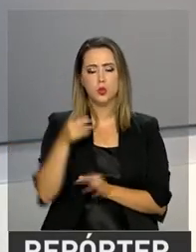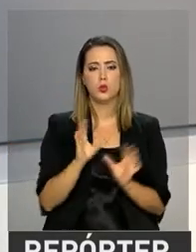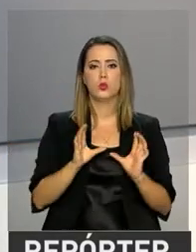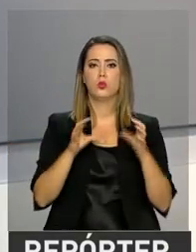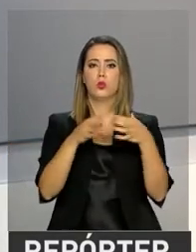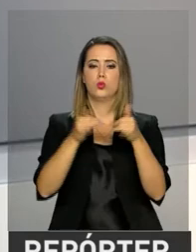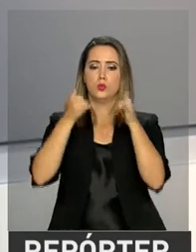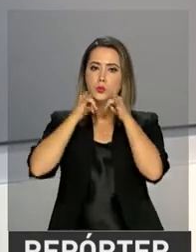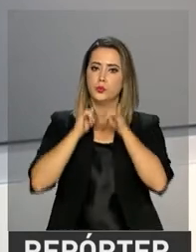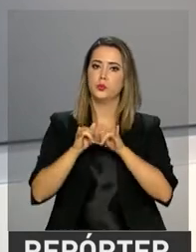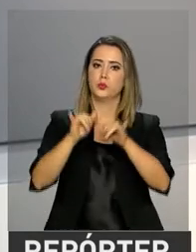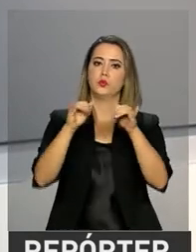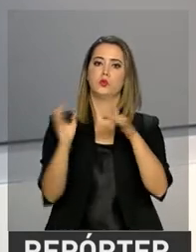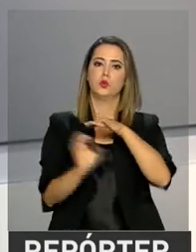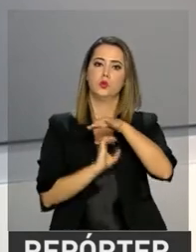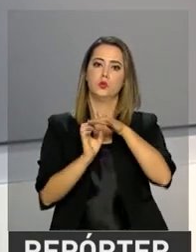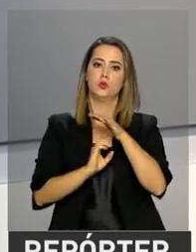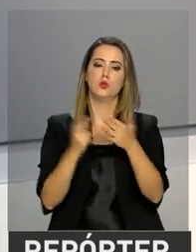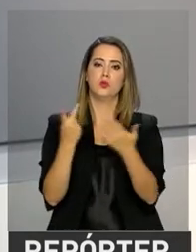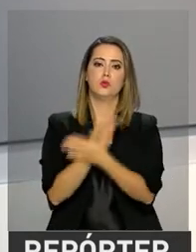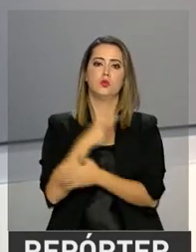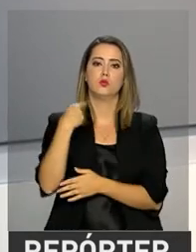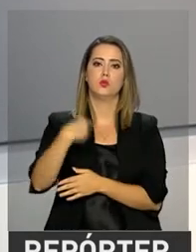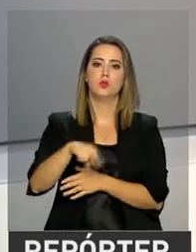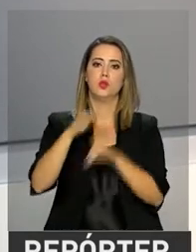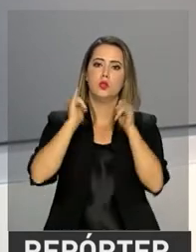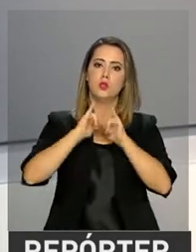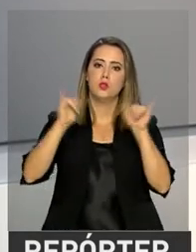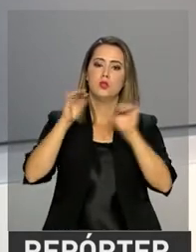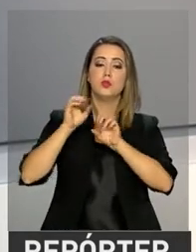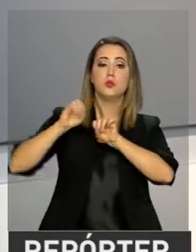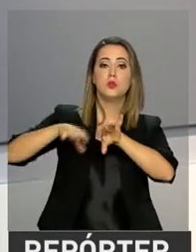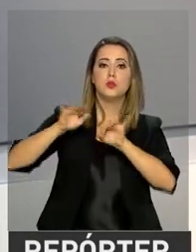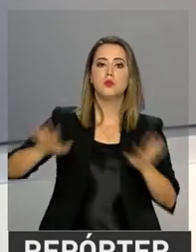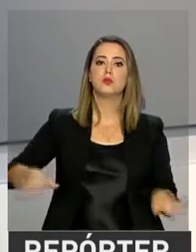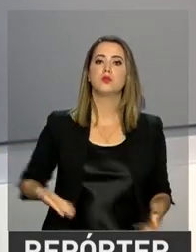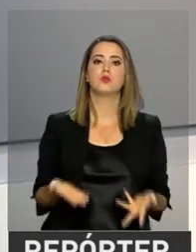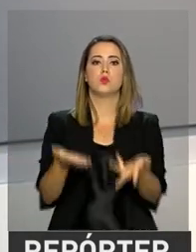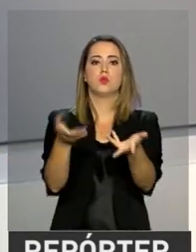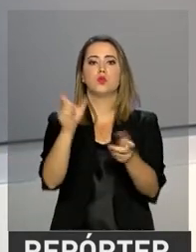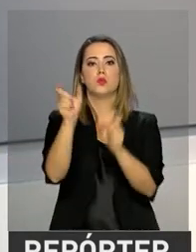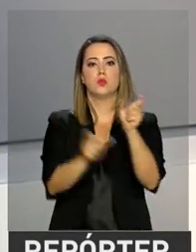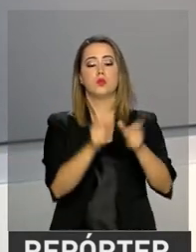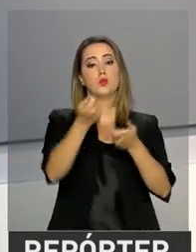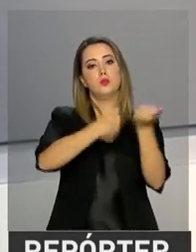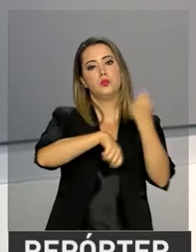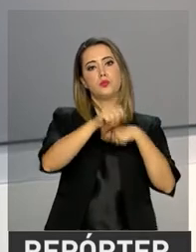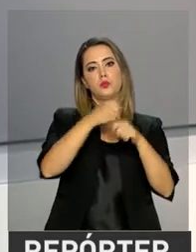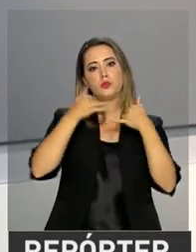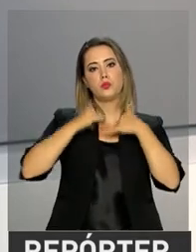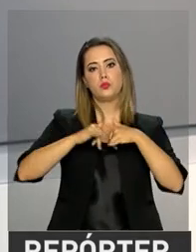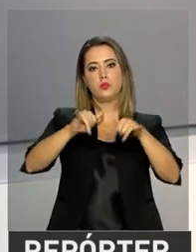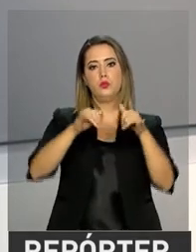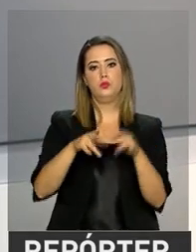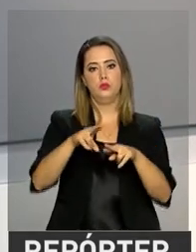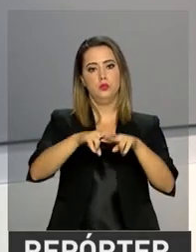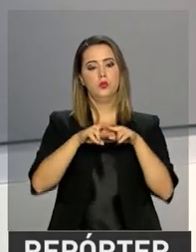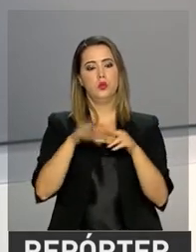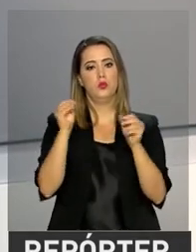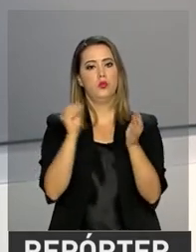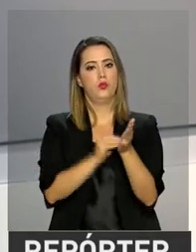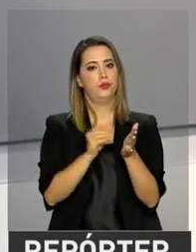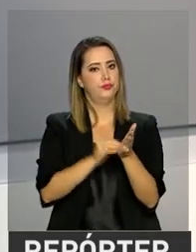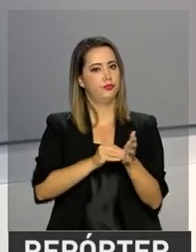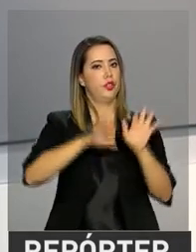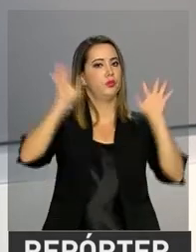concessionárias de energia elétrica realizem, no mês de novembro, campanha para orientar e incentivar o consumidor a economizar energia elétrica por conta